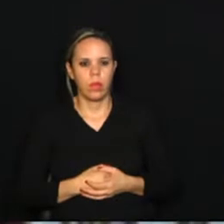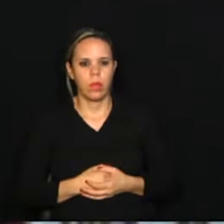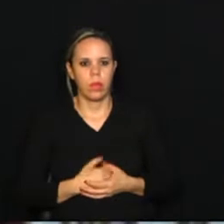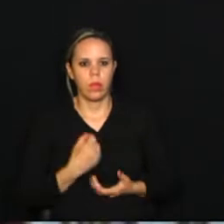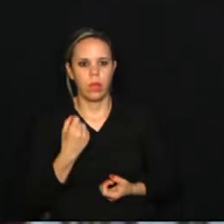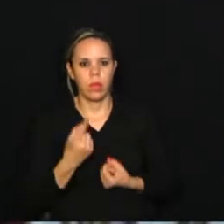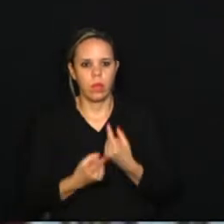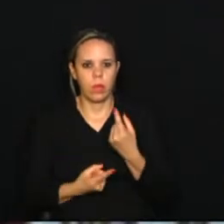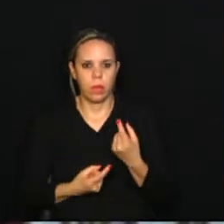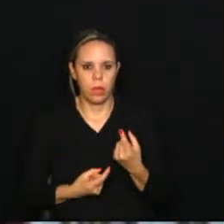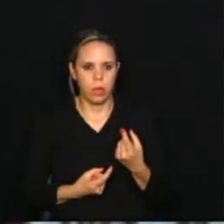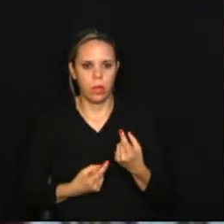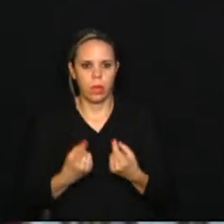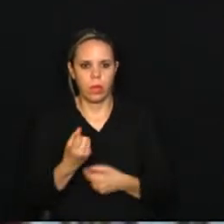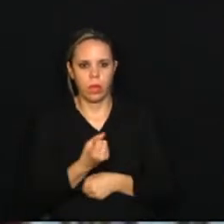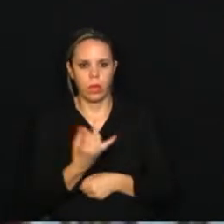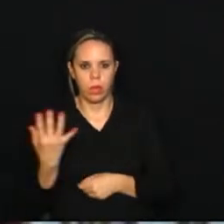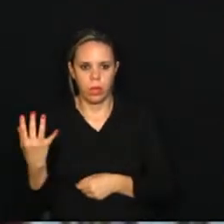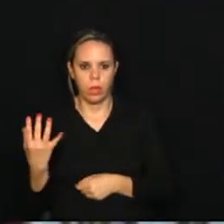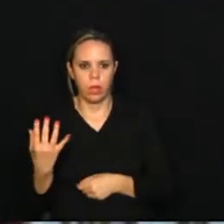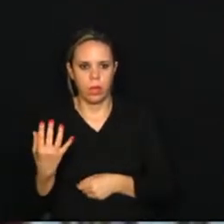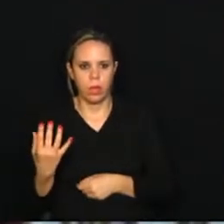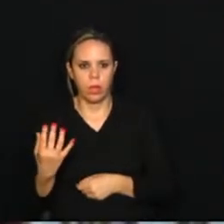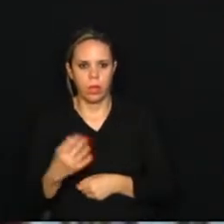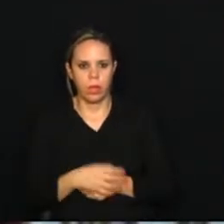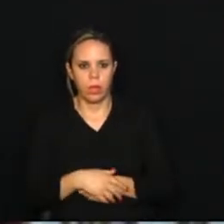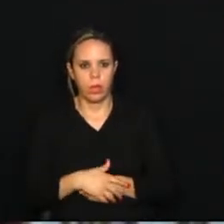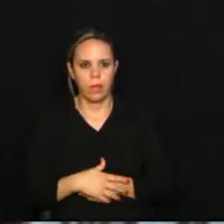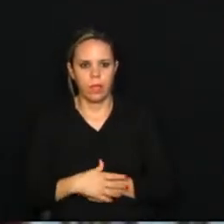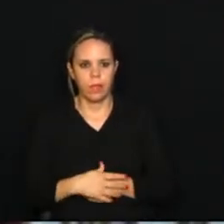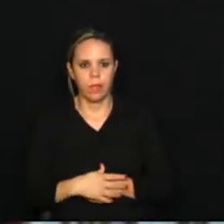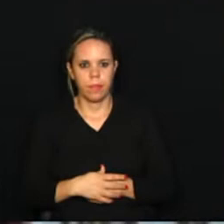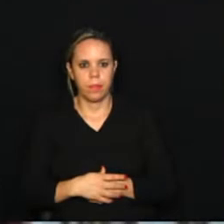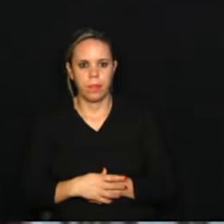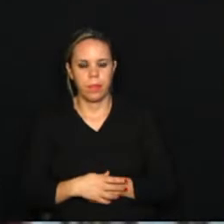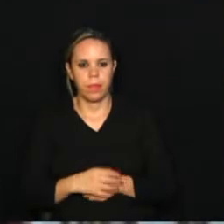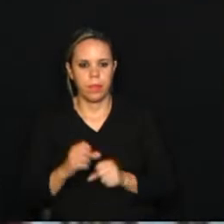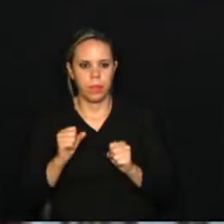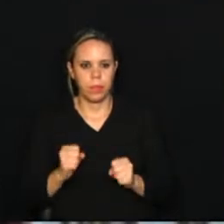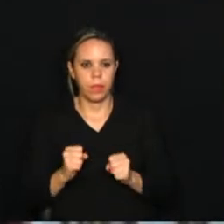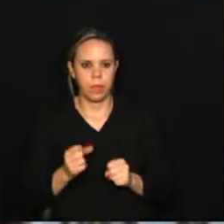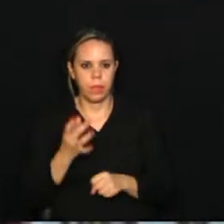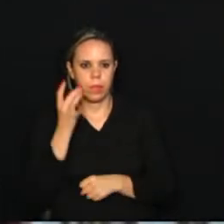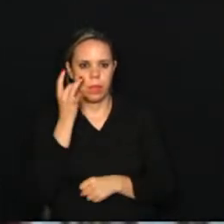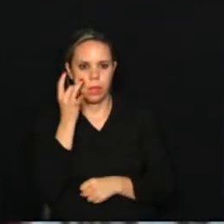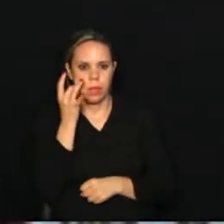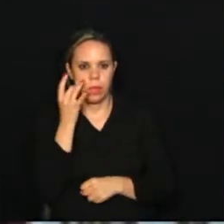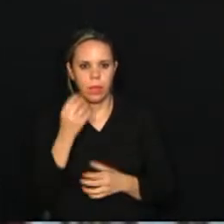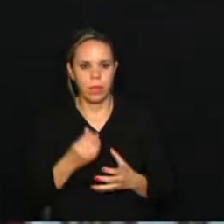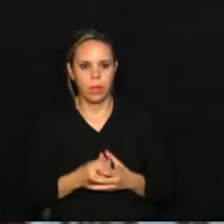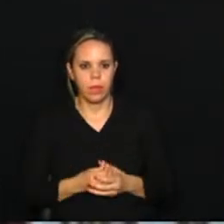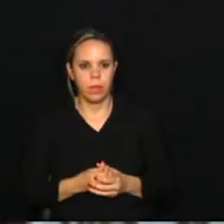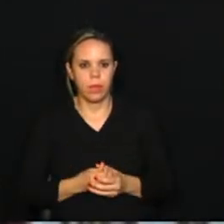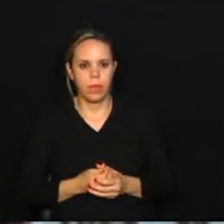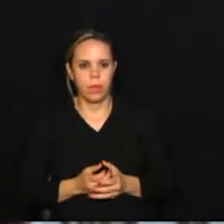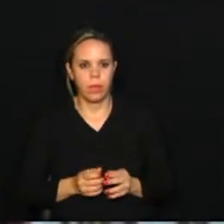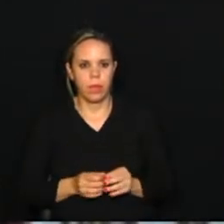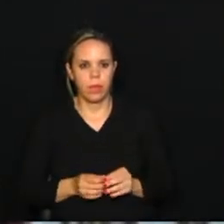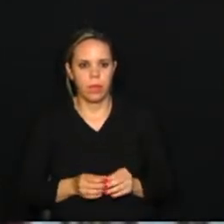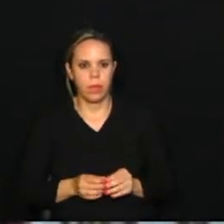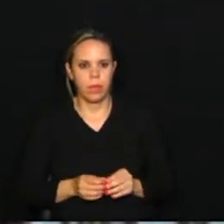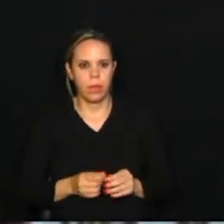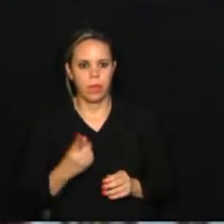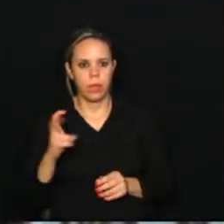daqueles 1/3 que poderia estar presente, apenas 15%